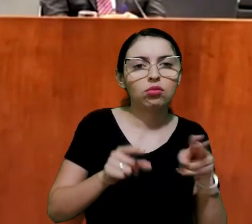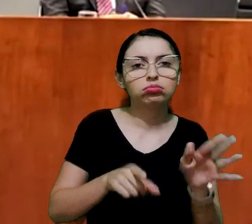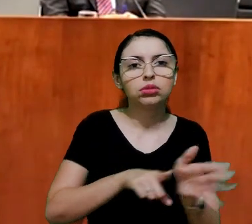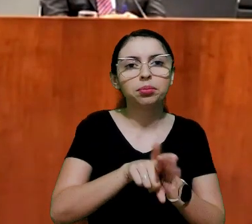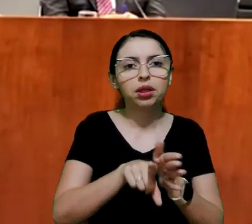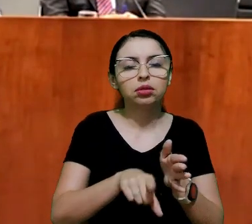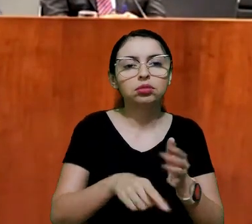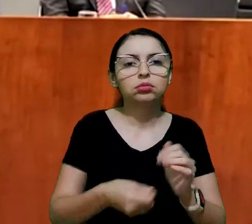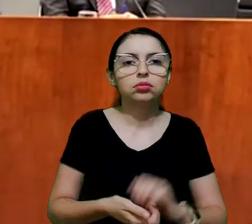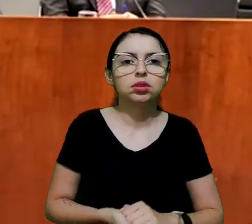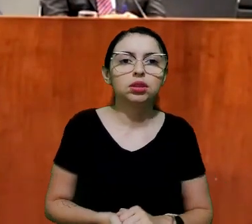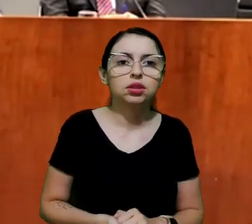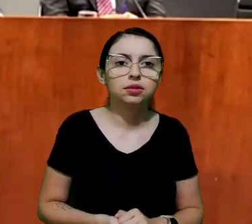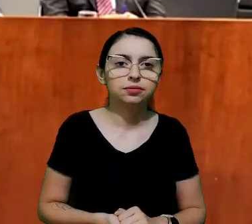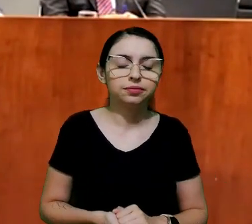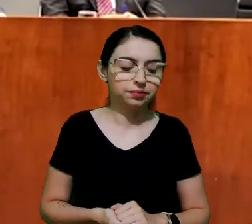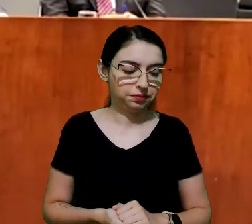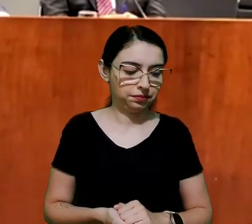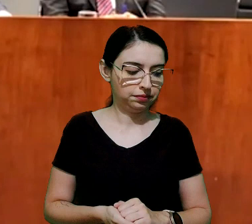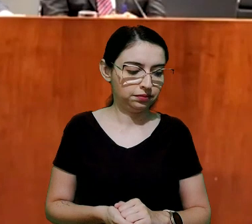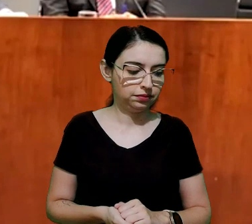microfone está dando interferência.